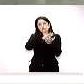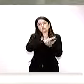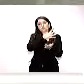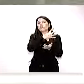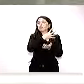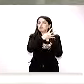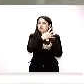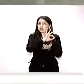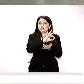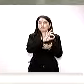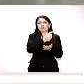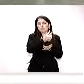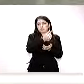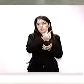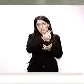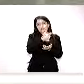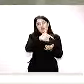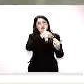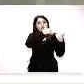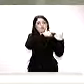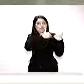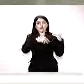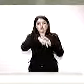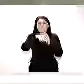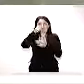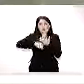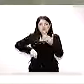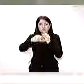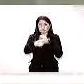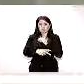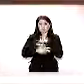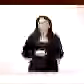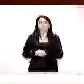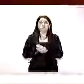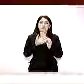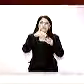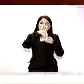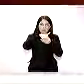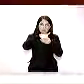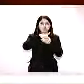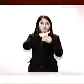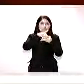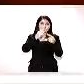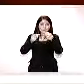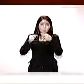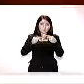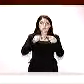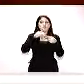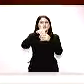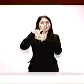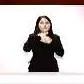que eh é o responsável pela contratação voto que está em discussão em